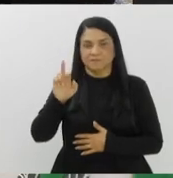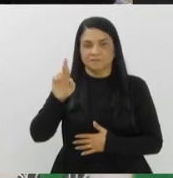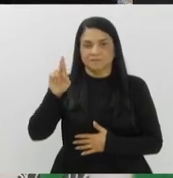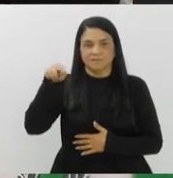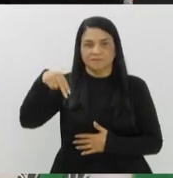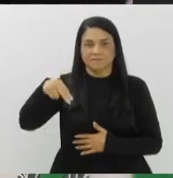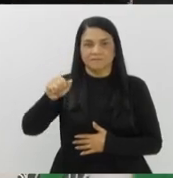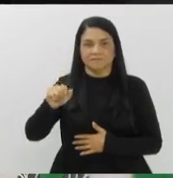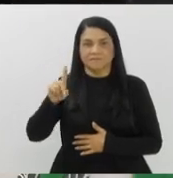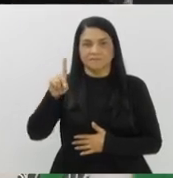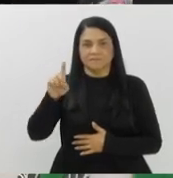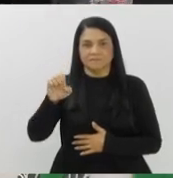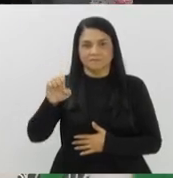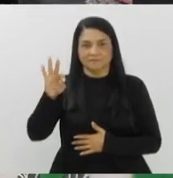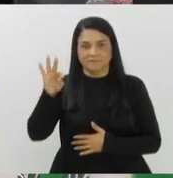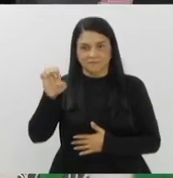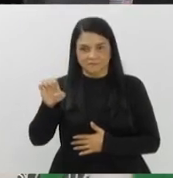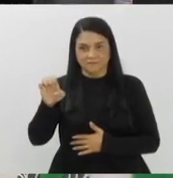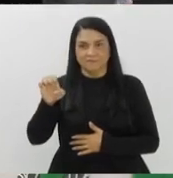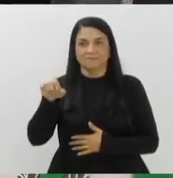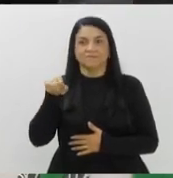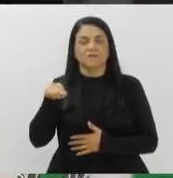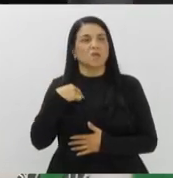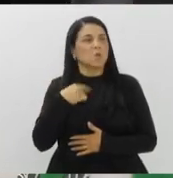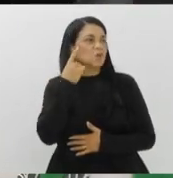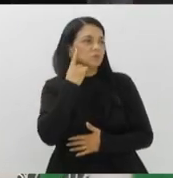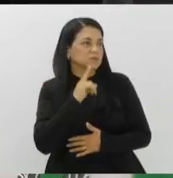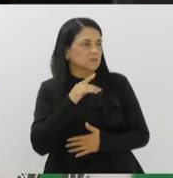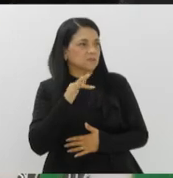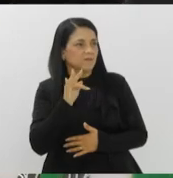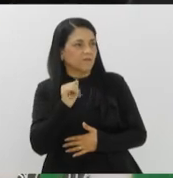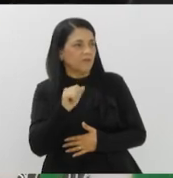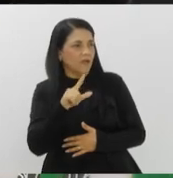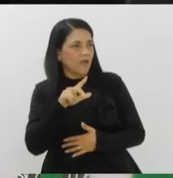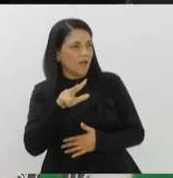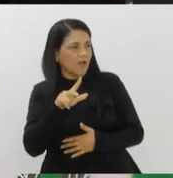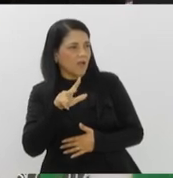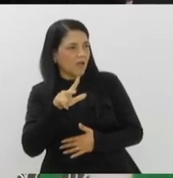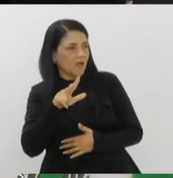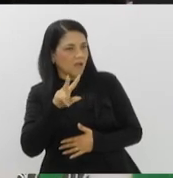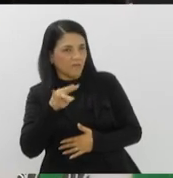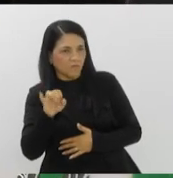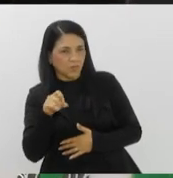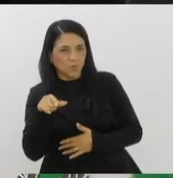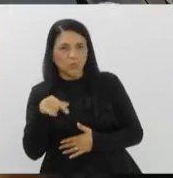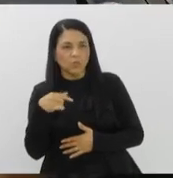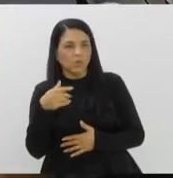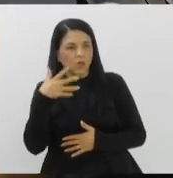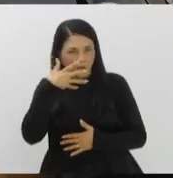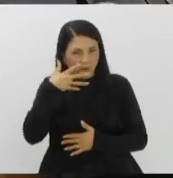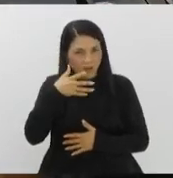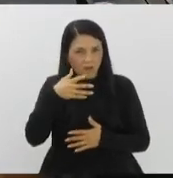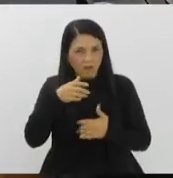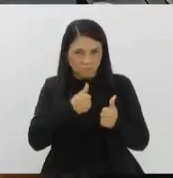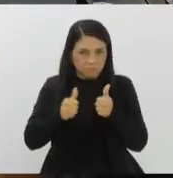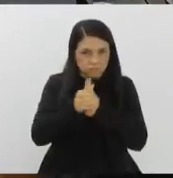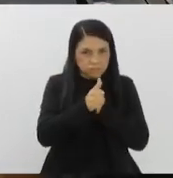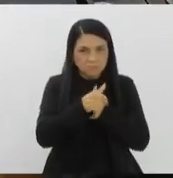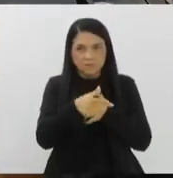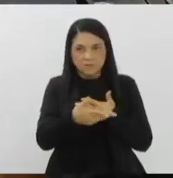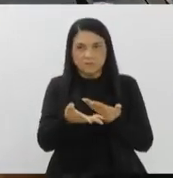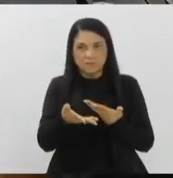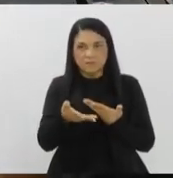suas considerações. Não sei se Flávio faz a fala agora, como é que está o seu horário? Como é que está?